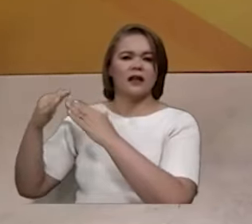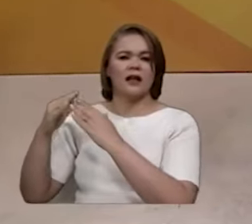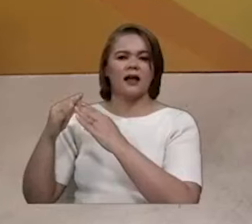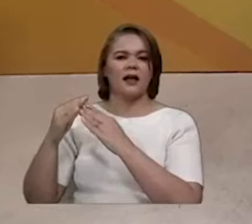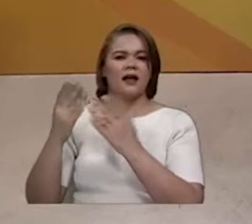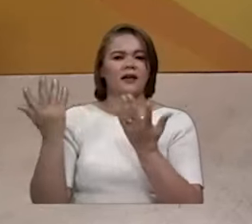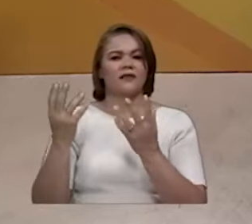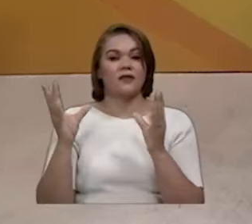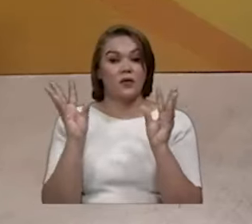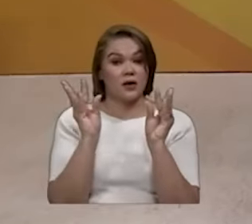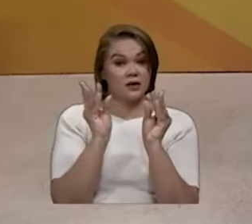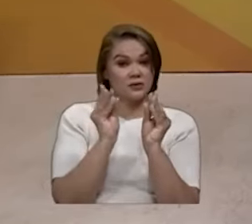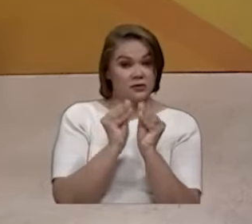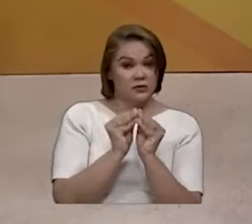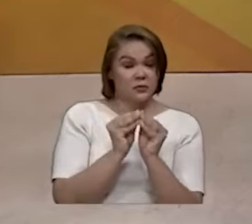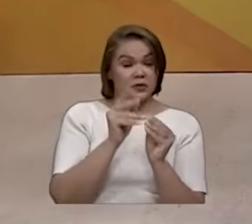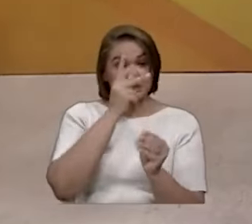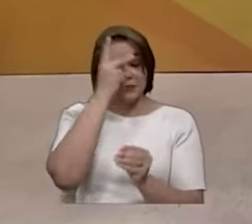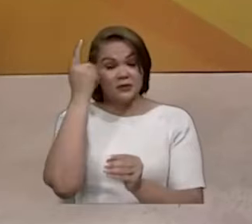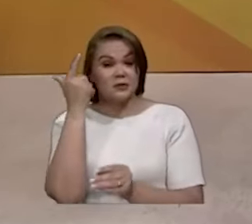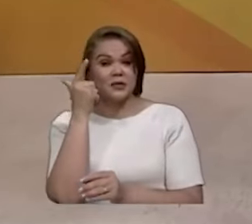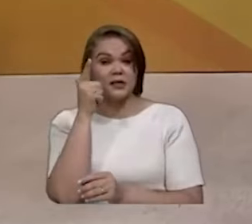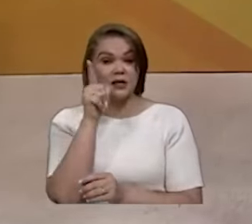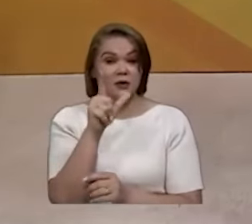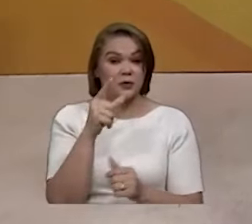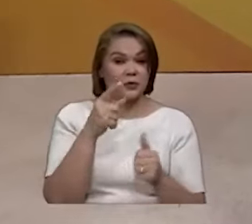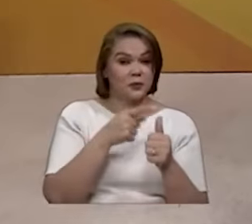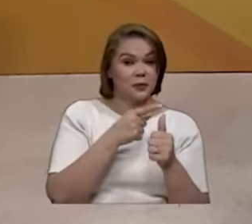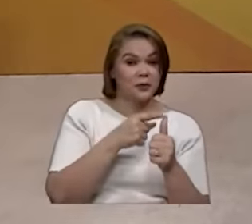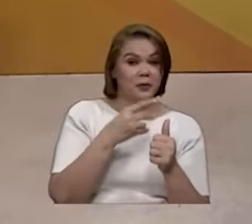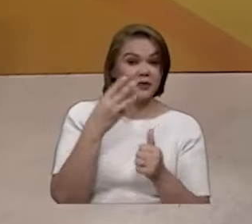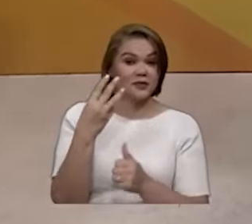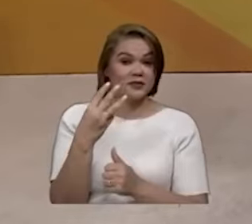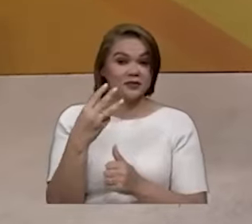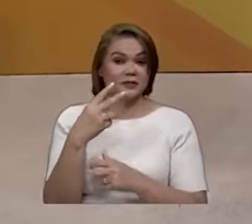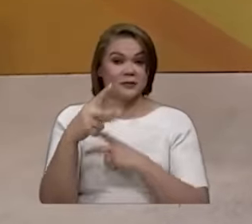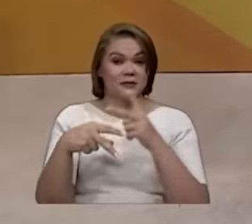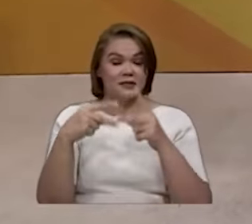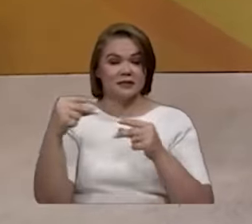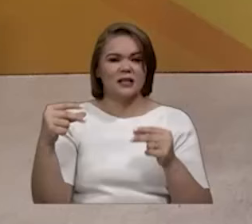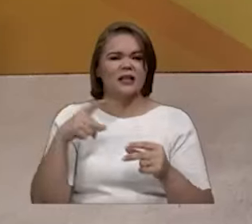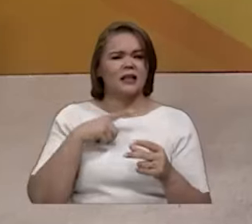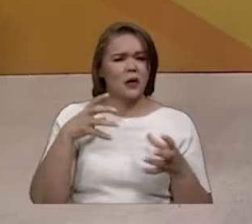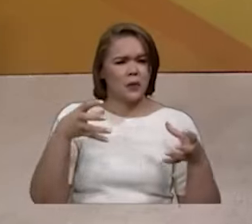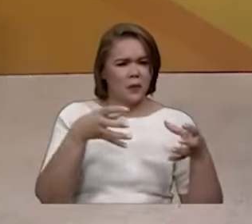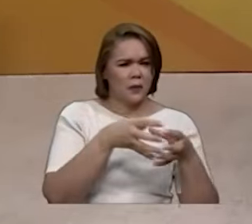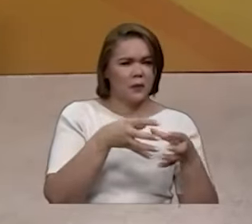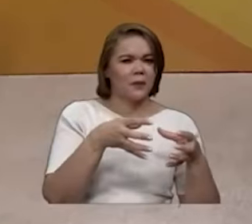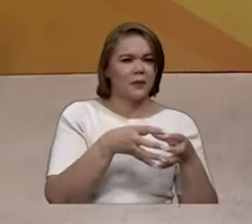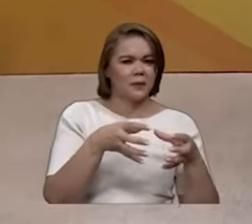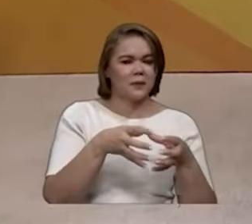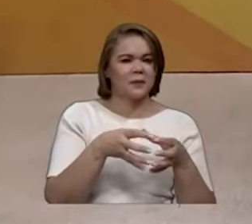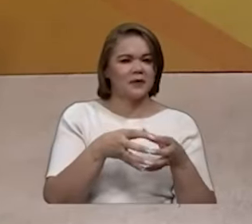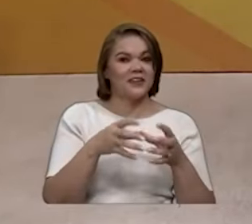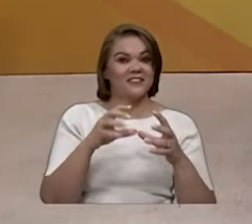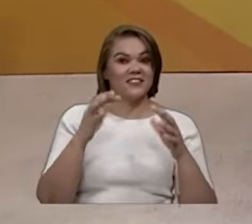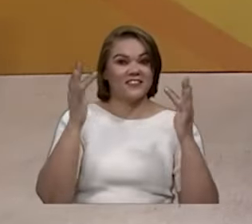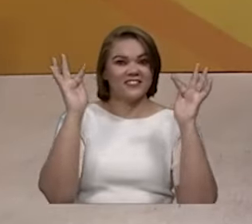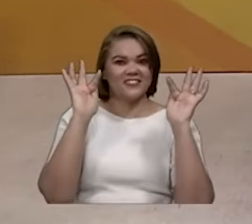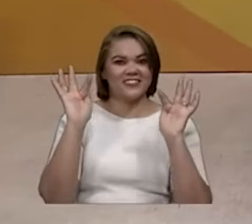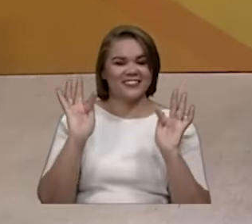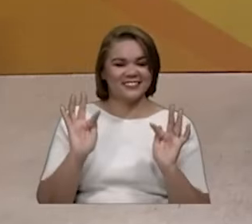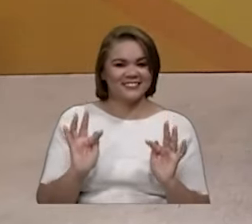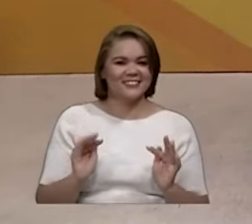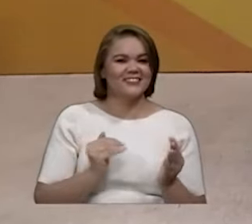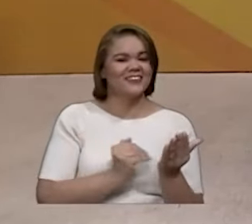de contemplados, do primeiro ao terceiro prêmio da semana passada. Gente, tem uma turma que com certeza ficou feliz da vida e vai